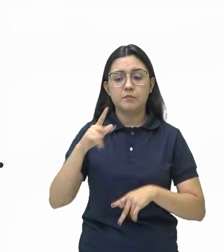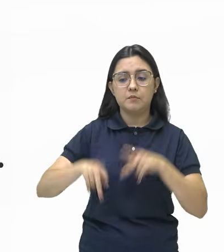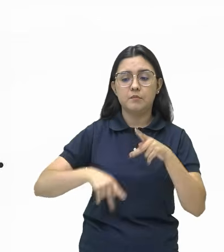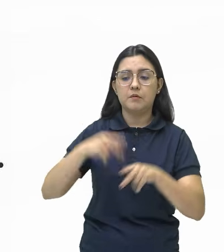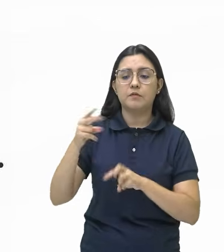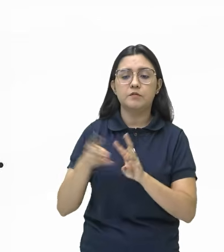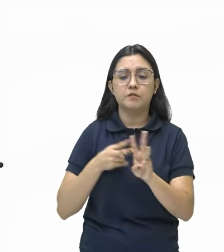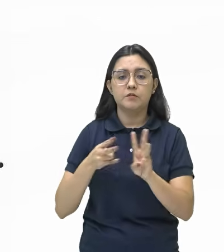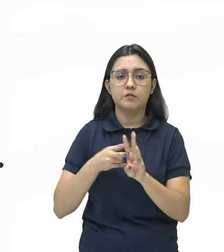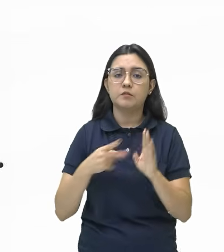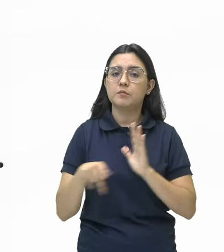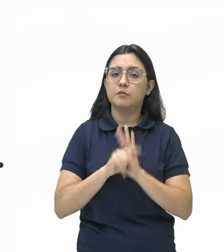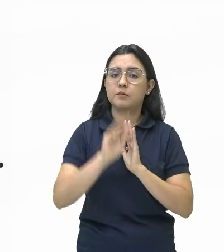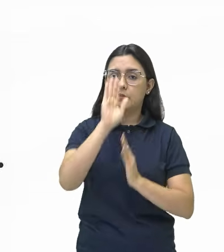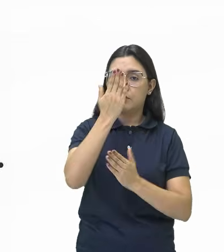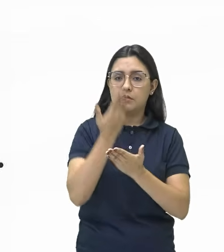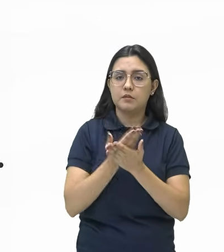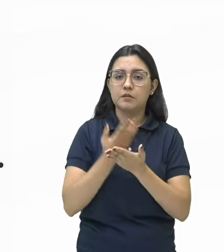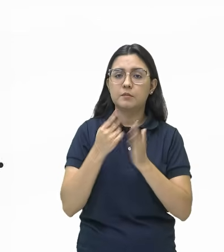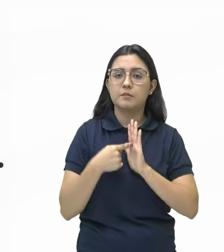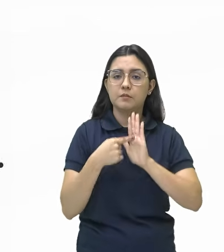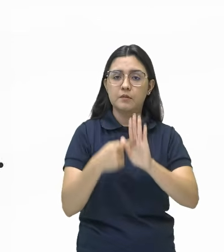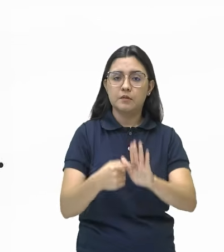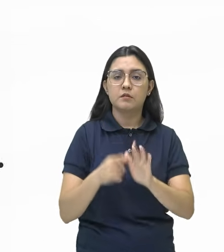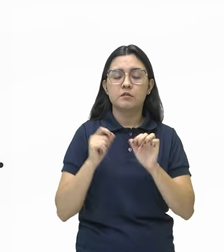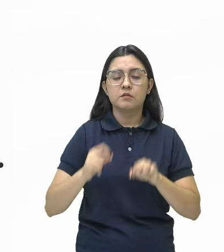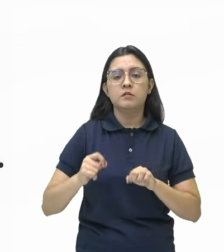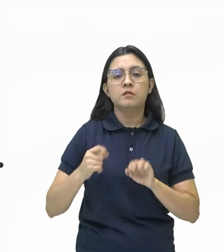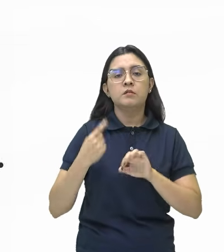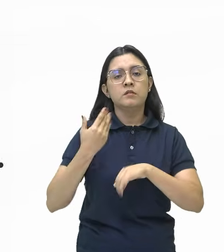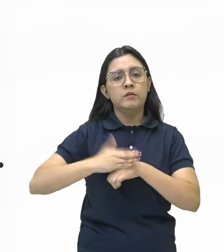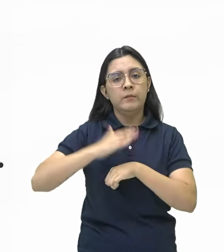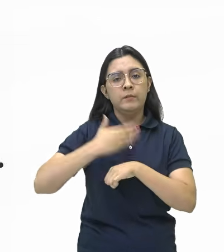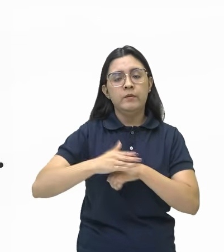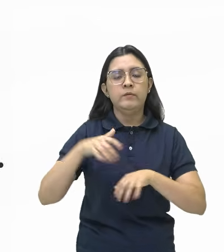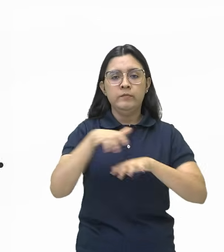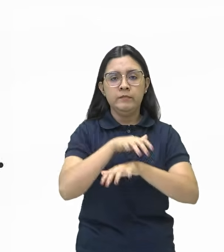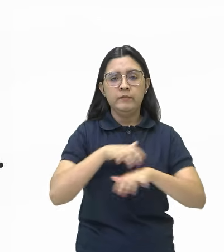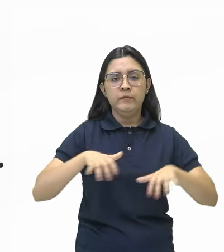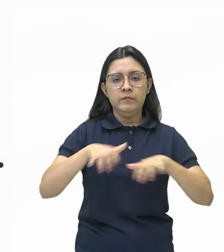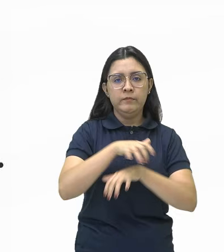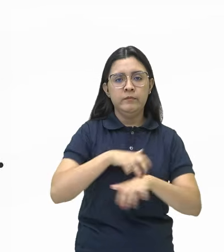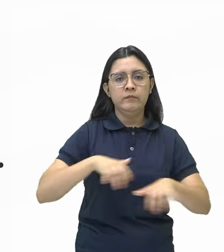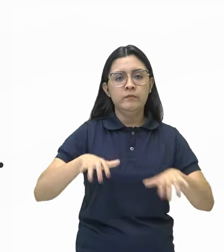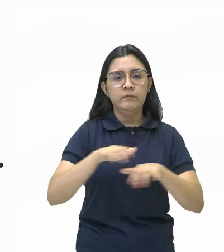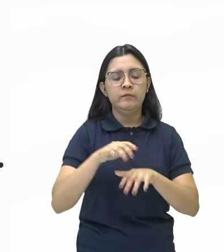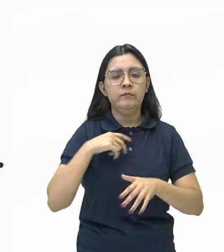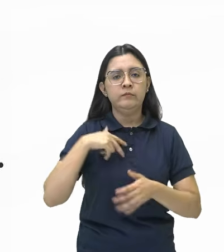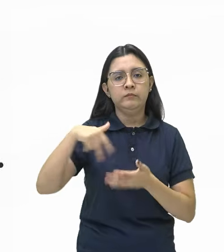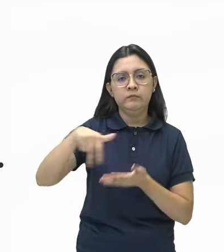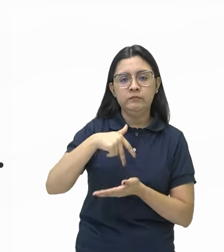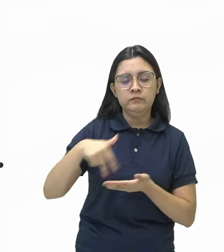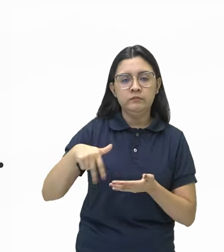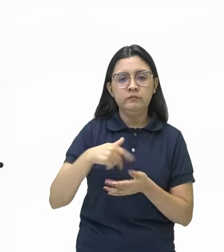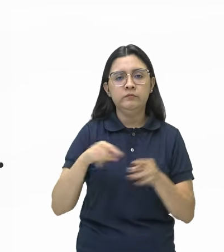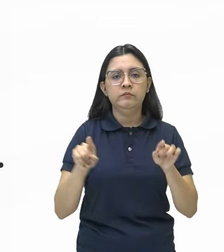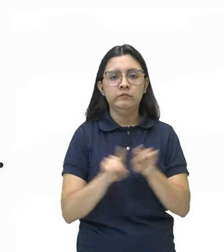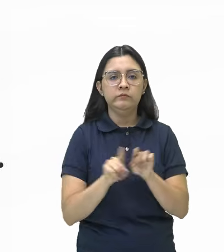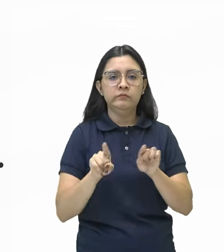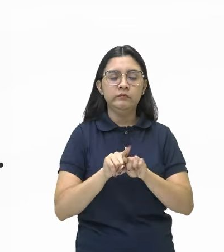suas crenças, elas refletem nas suas práticas, nos seus rituais, nas suas danças, nas